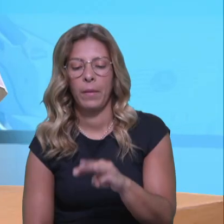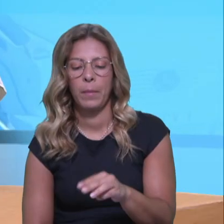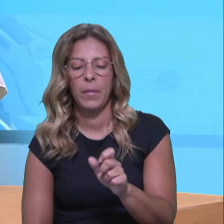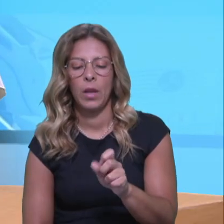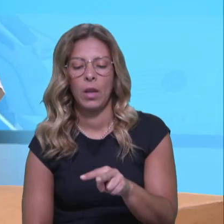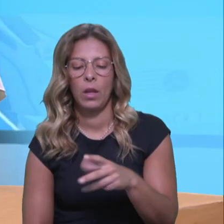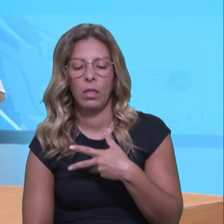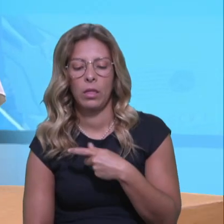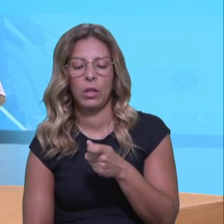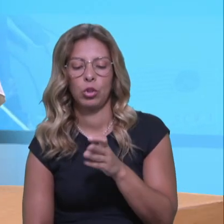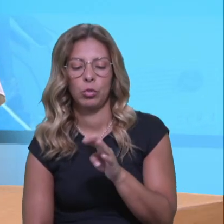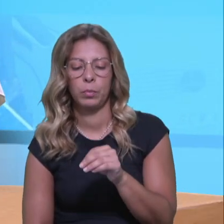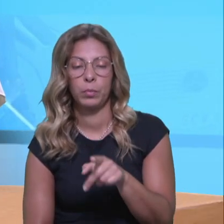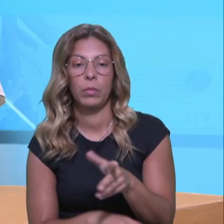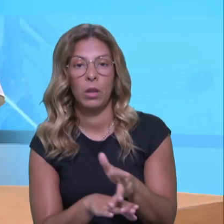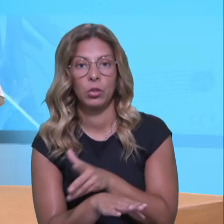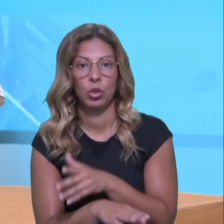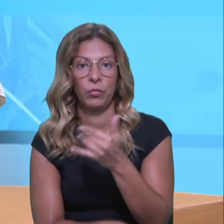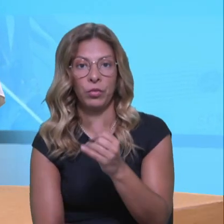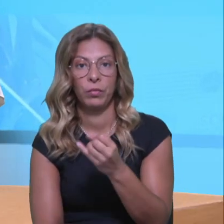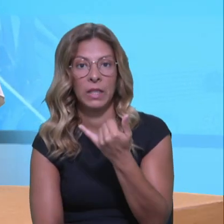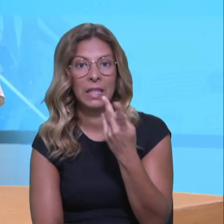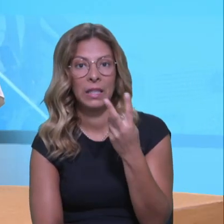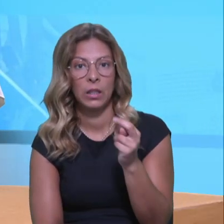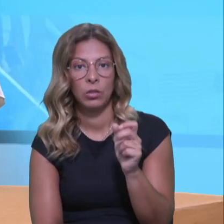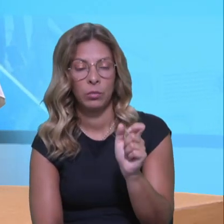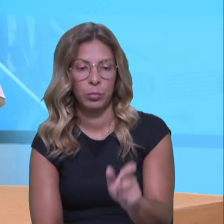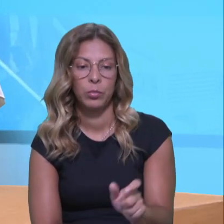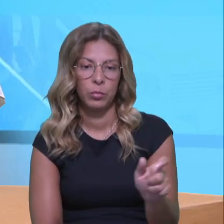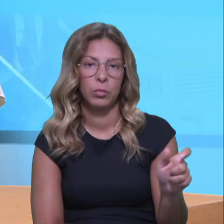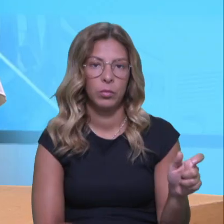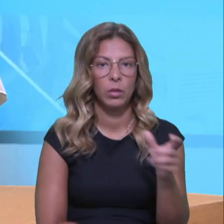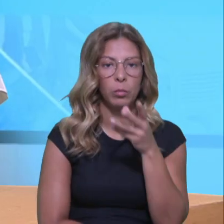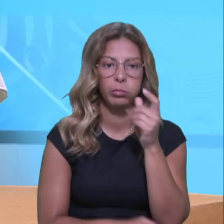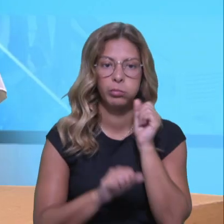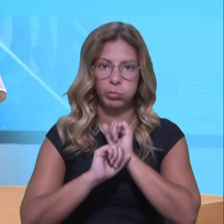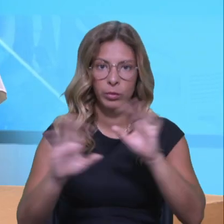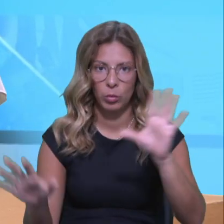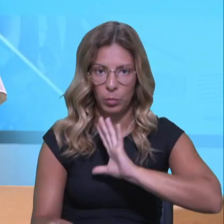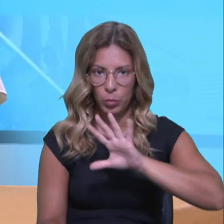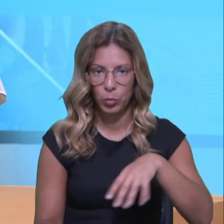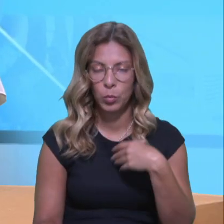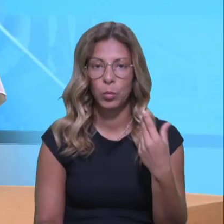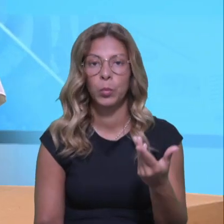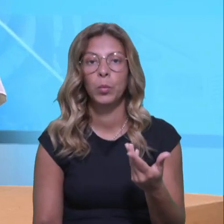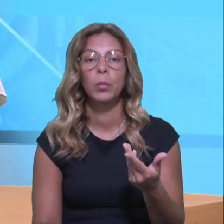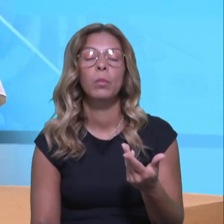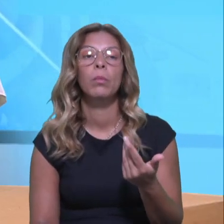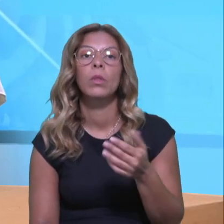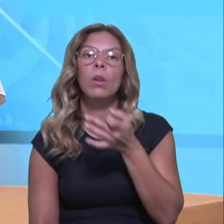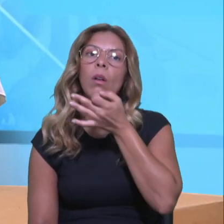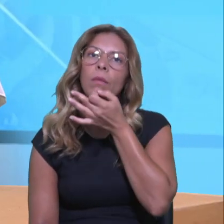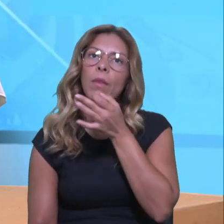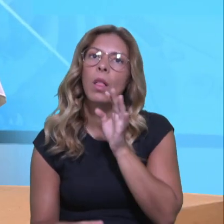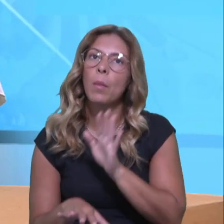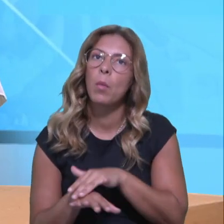e em 2023 foi lançado um grande questionário a todas as conferências episcopais do mundo, falando precisamente sobre esta